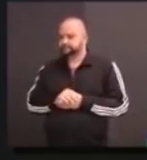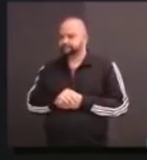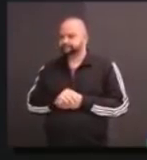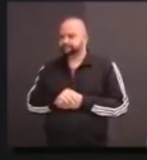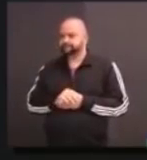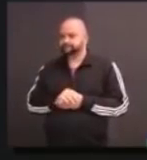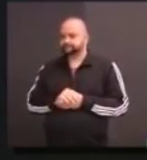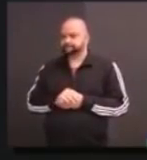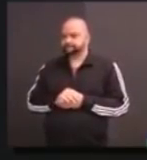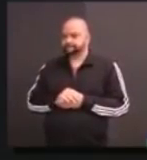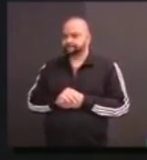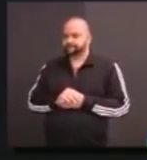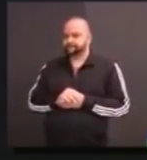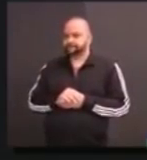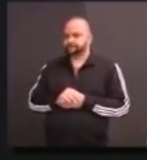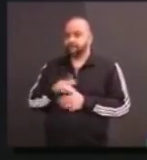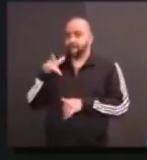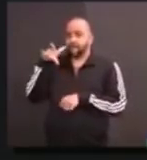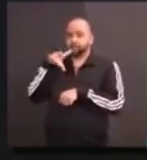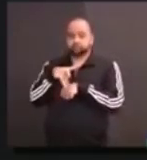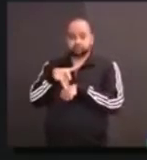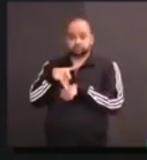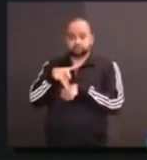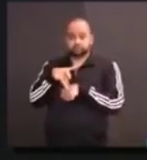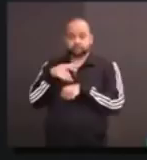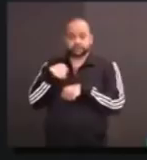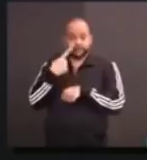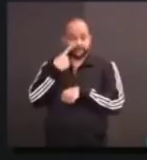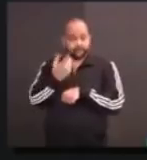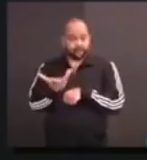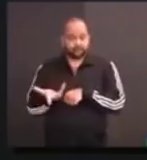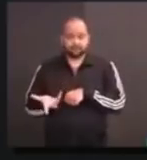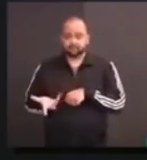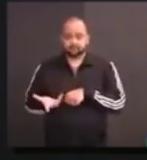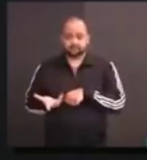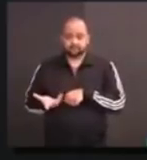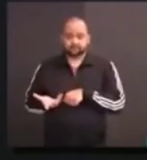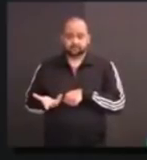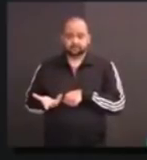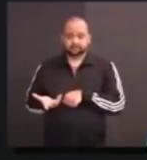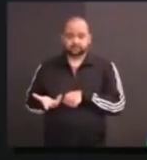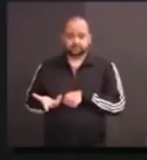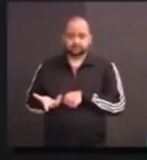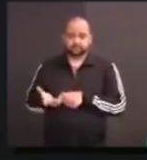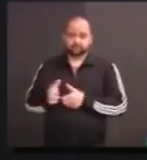Os absurdos que a gente ouve a respeito,